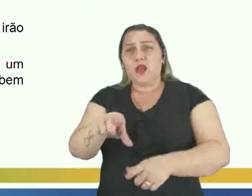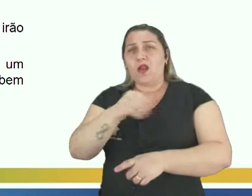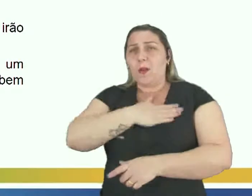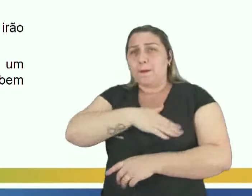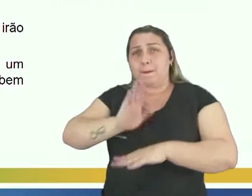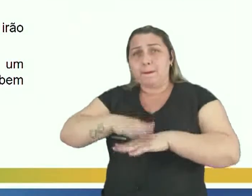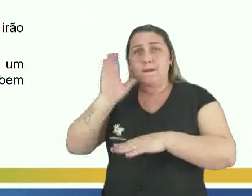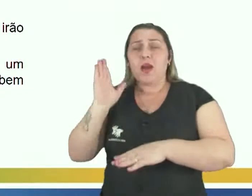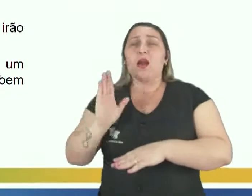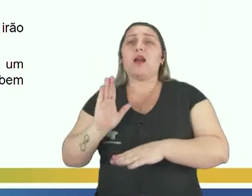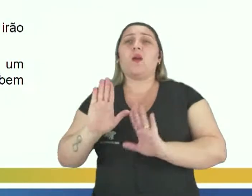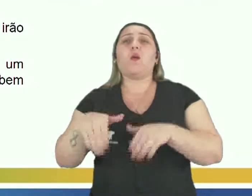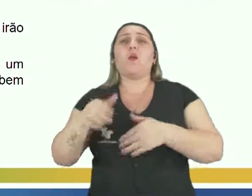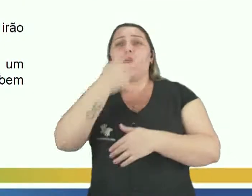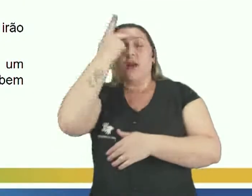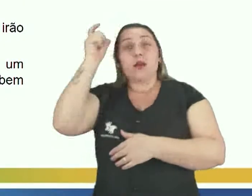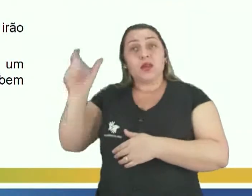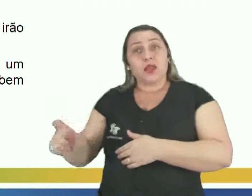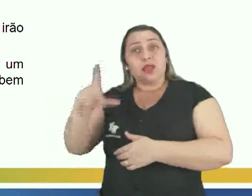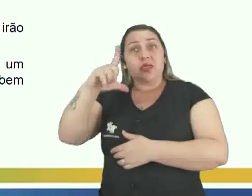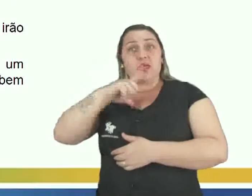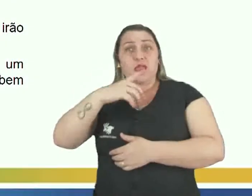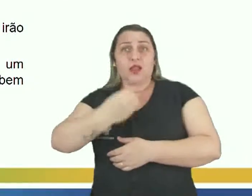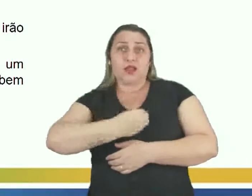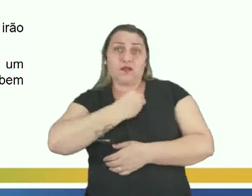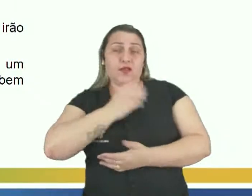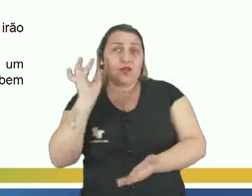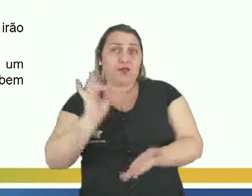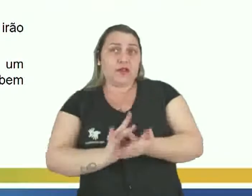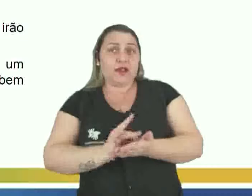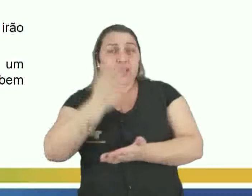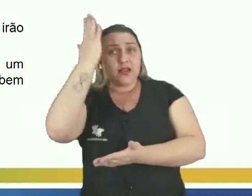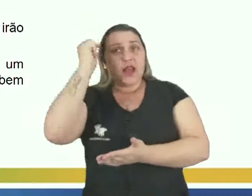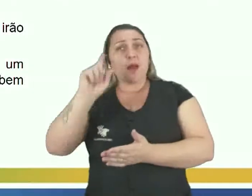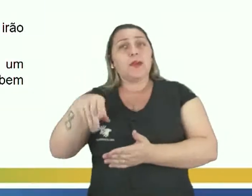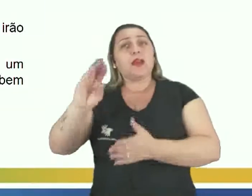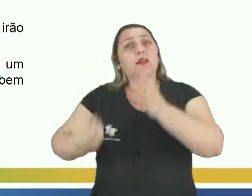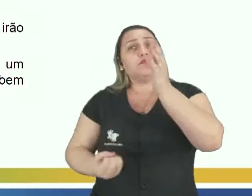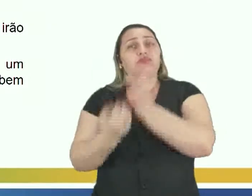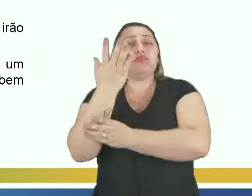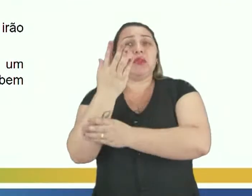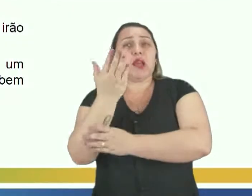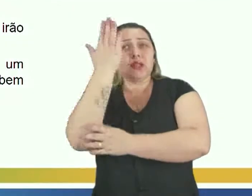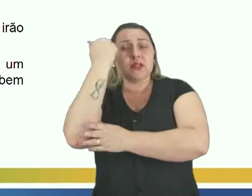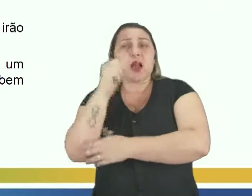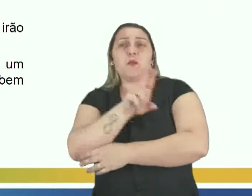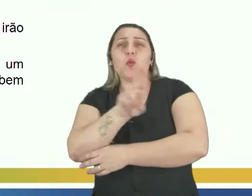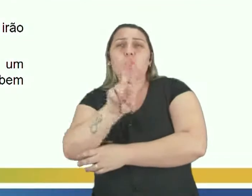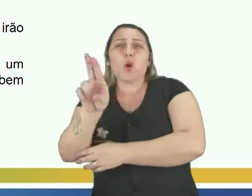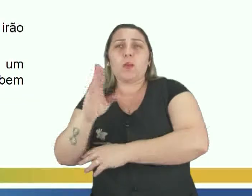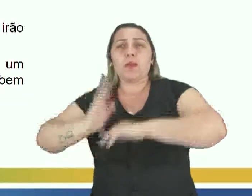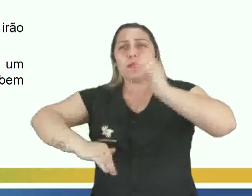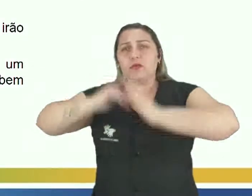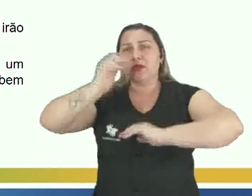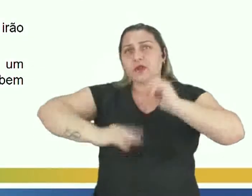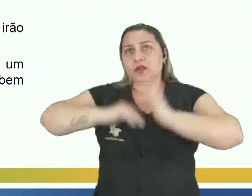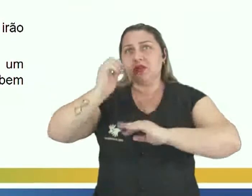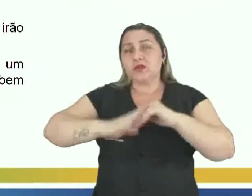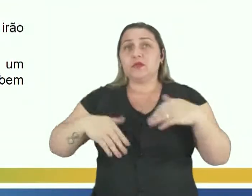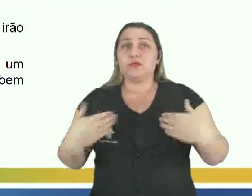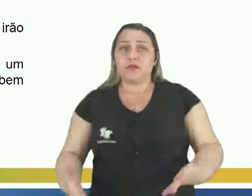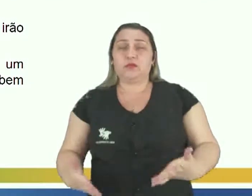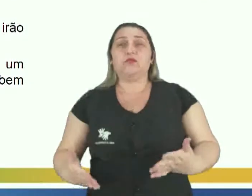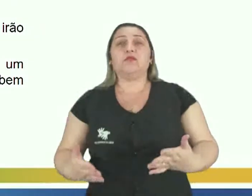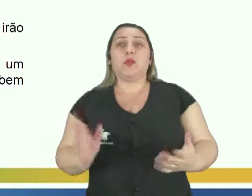preferido, acham que algum personagem existe na vida real, sabe quem os criou, sabe como se chama a profissão deles. Ou seja,